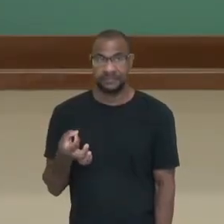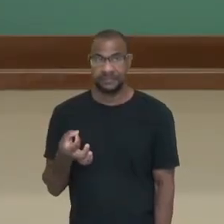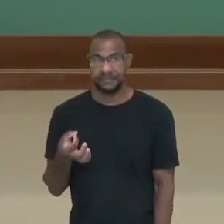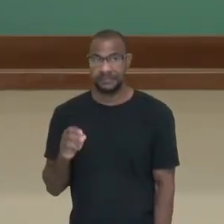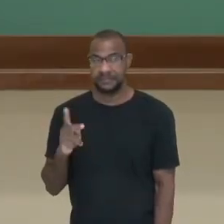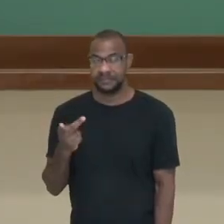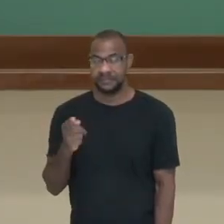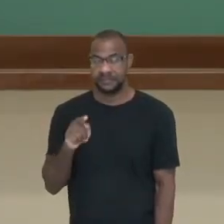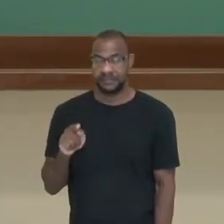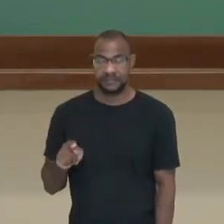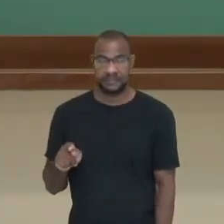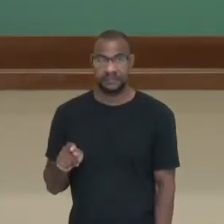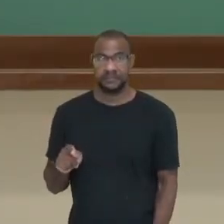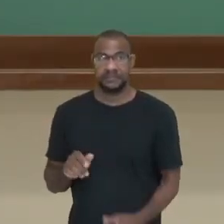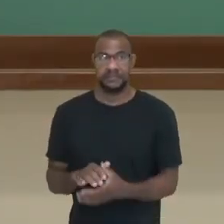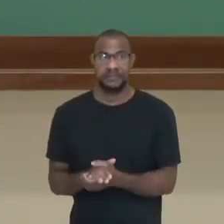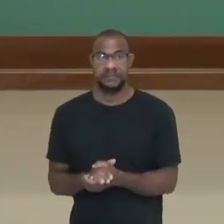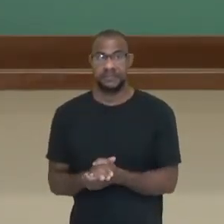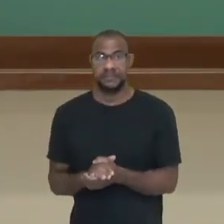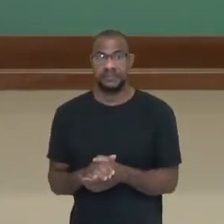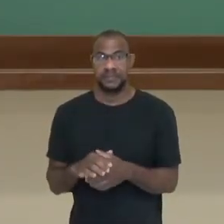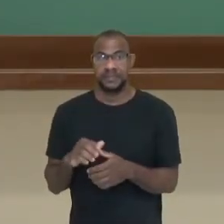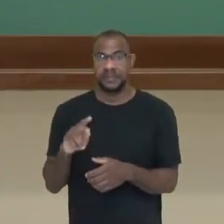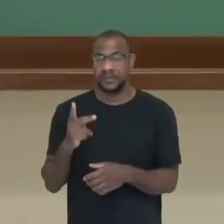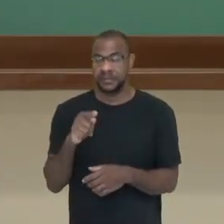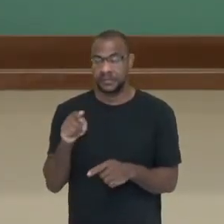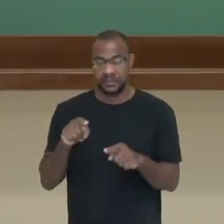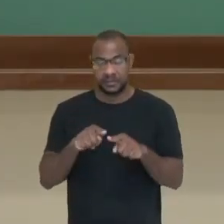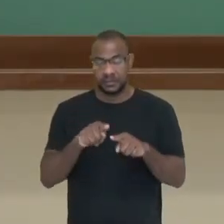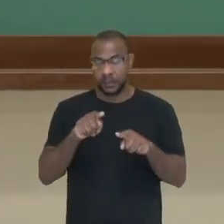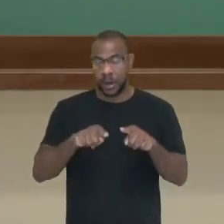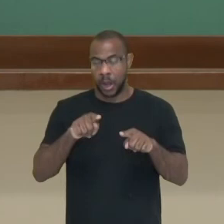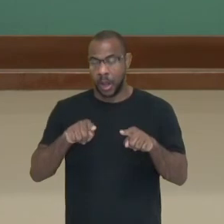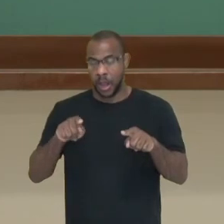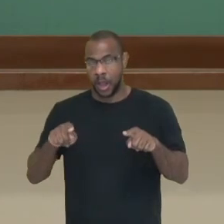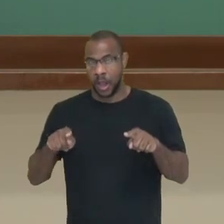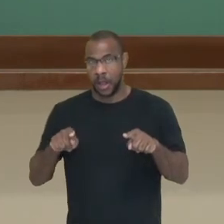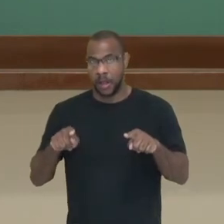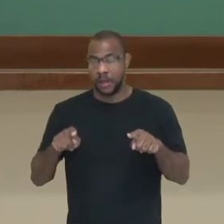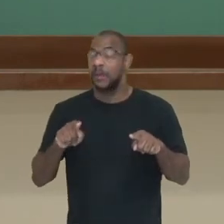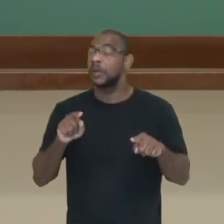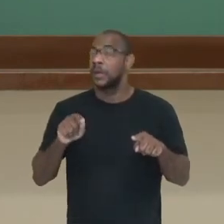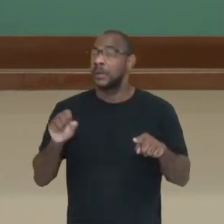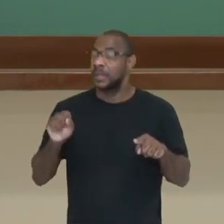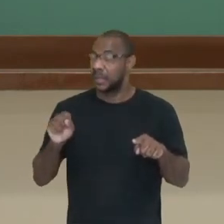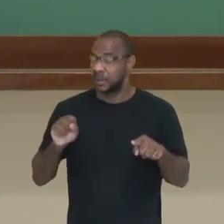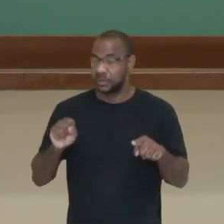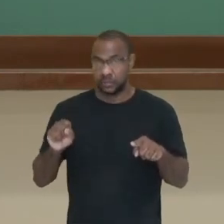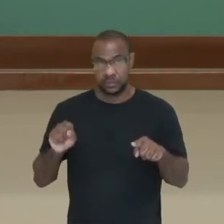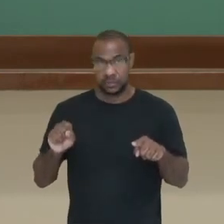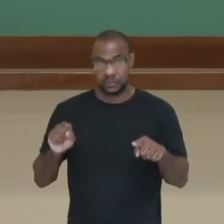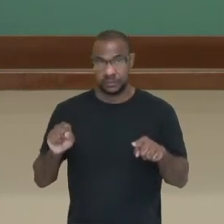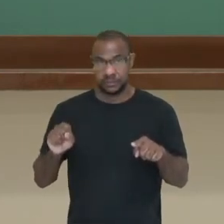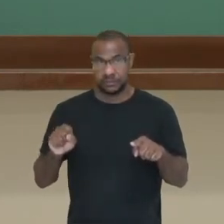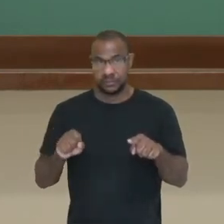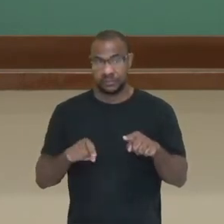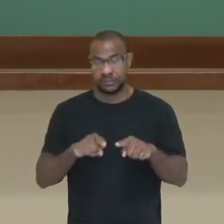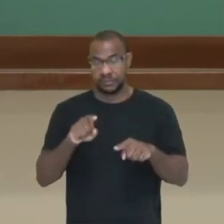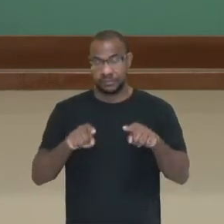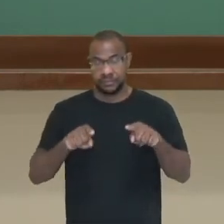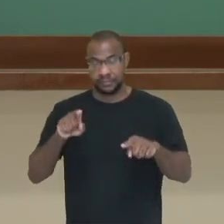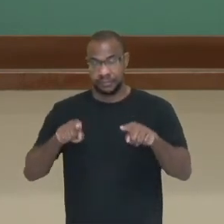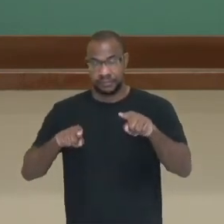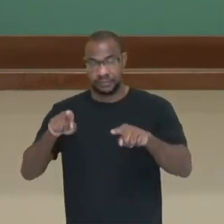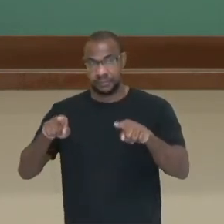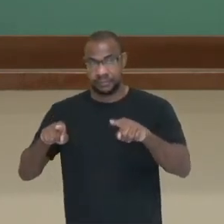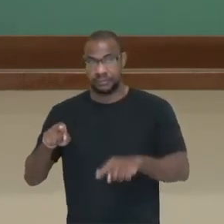destacar que Hz é oscilação por segundo. 600 Hz quer dizer que ele está oscilando 600 vezes a cada